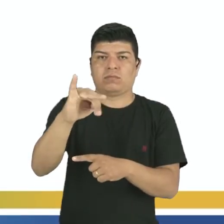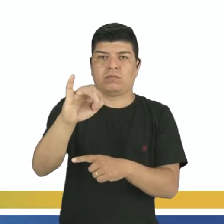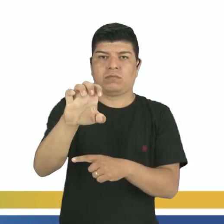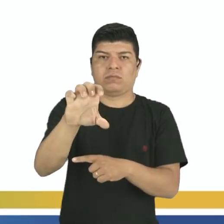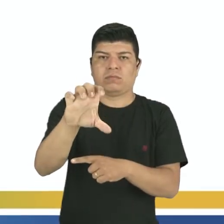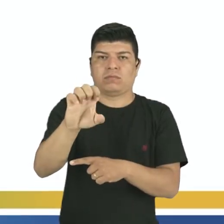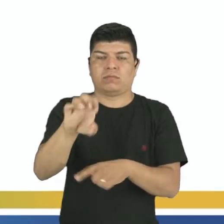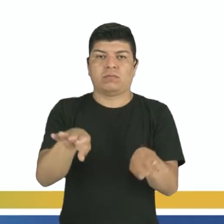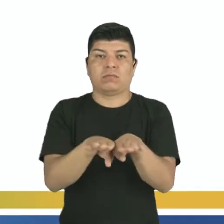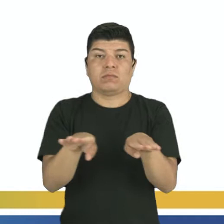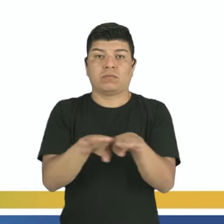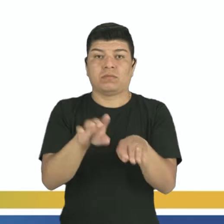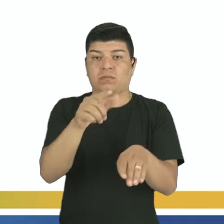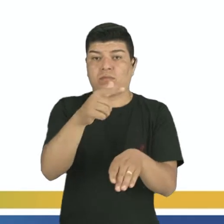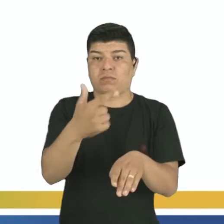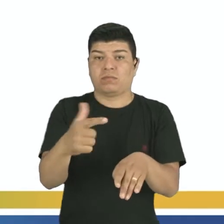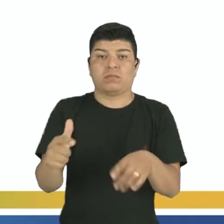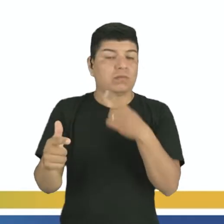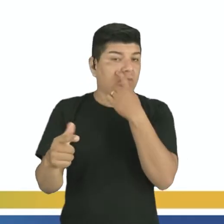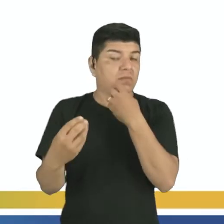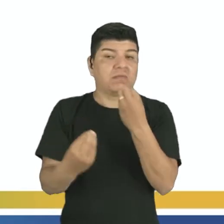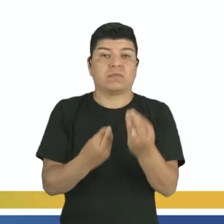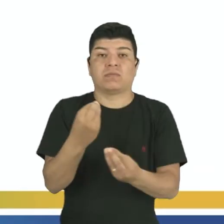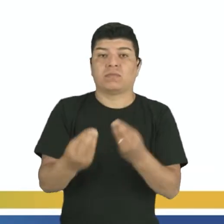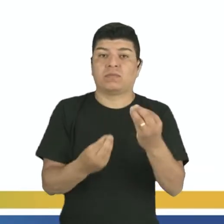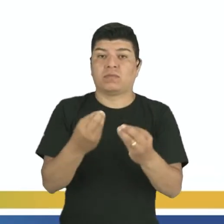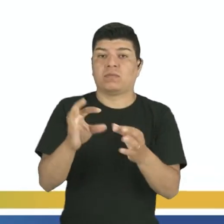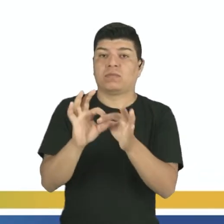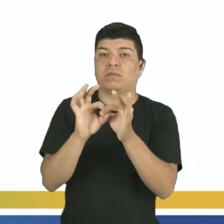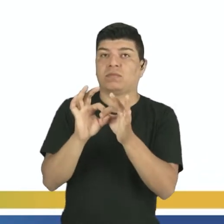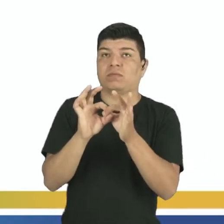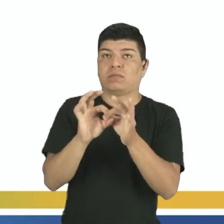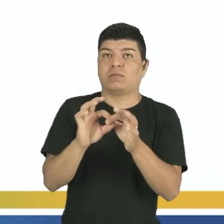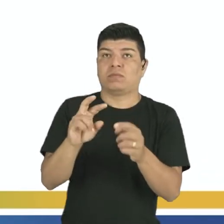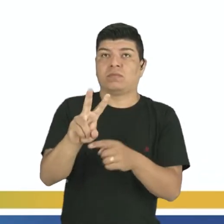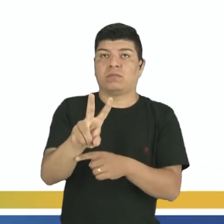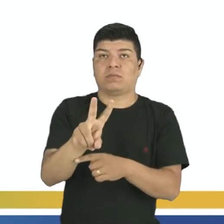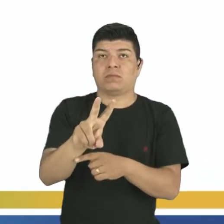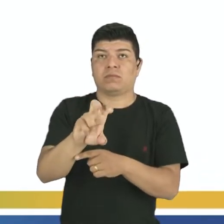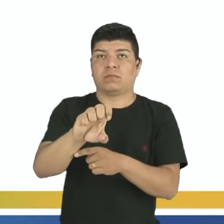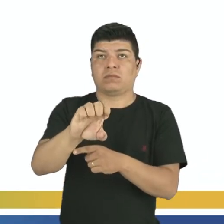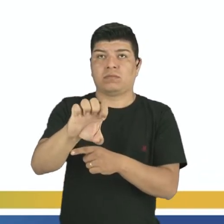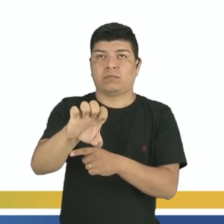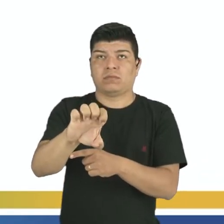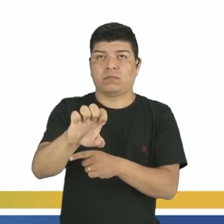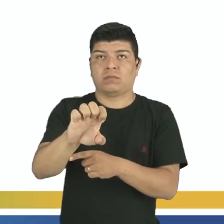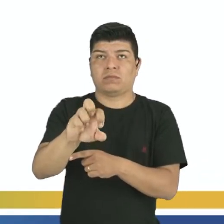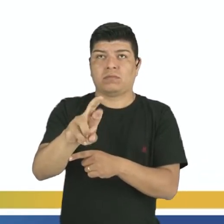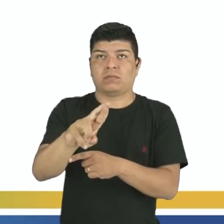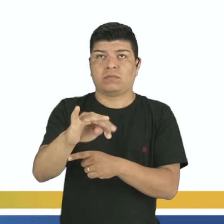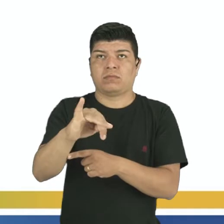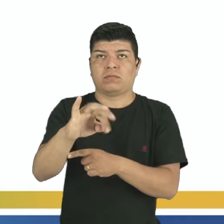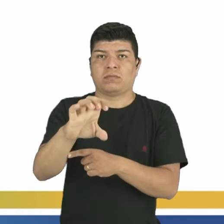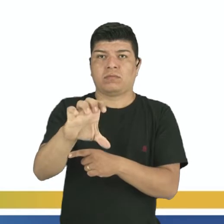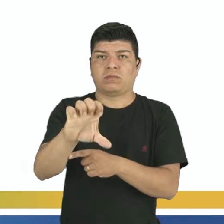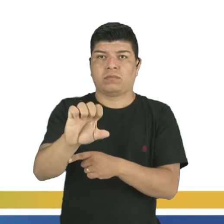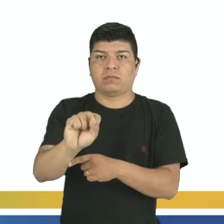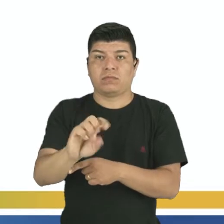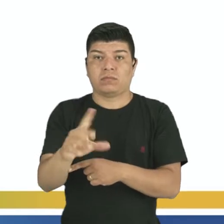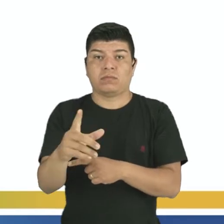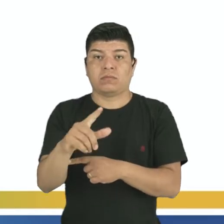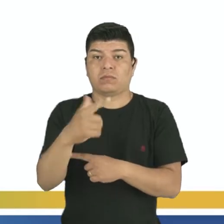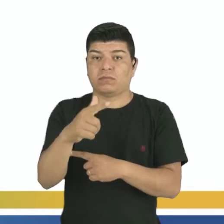tem diagonais, ou seja, não tem como ligar os vértices de forma interna ao triângulo, os vértices